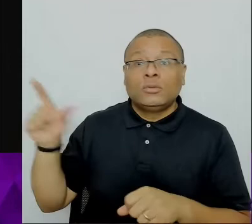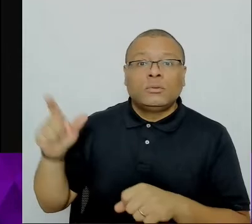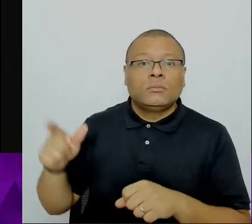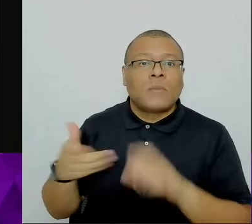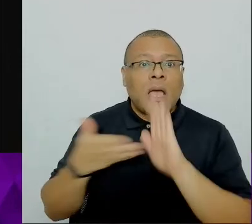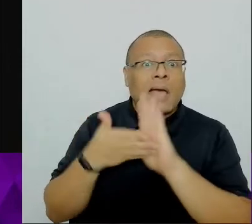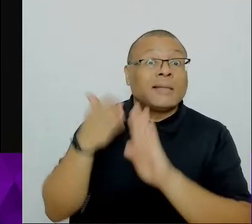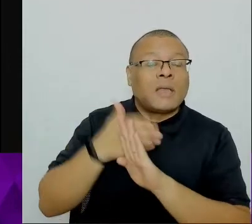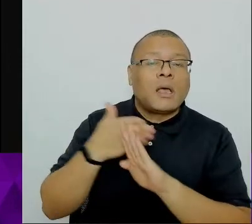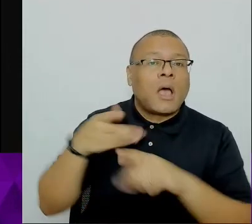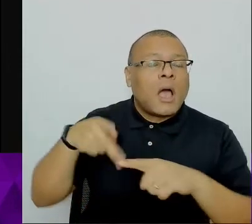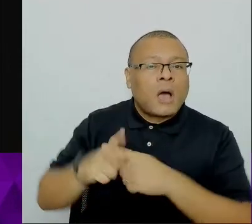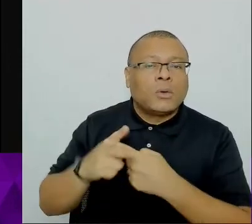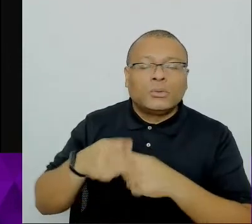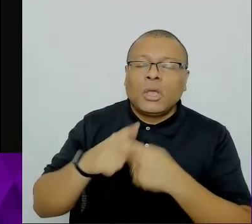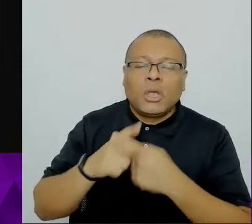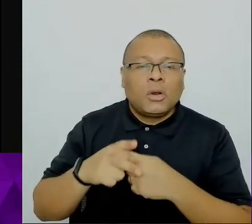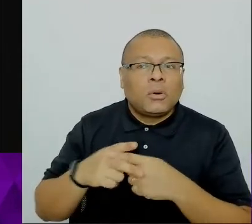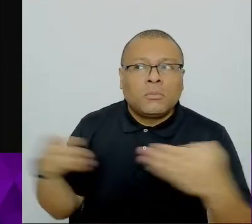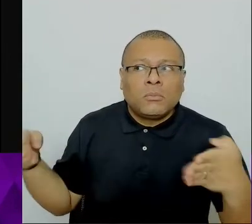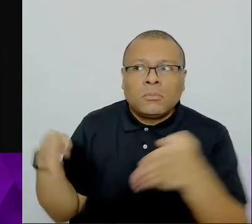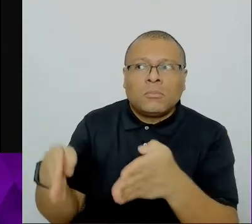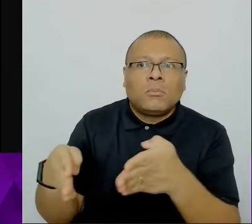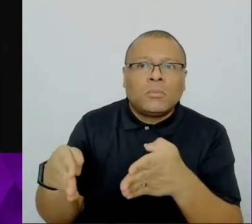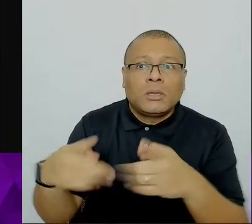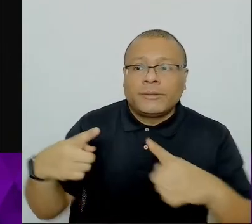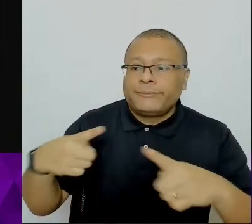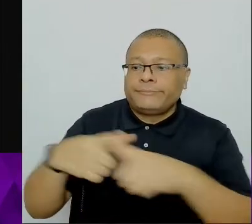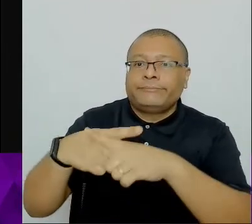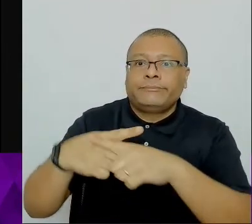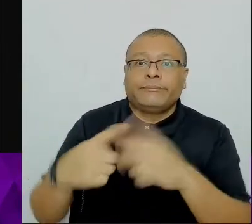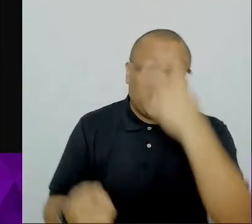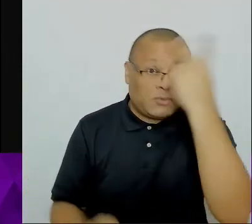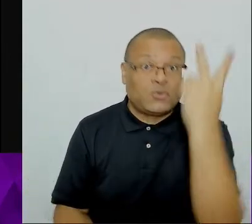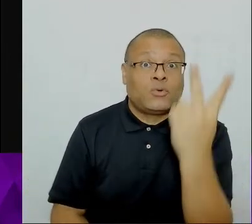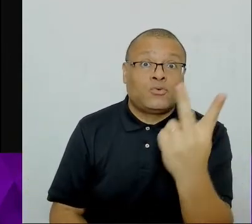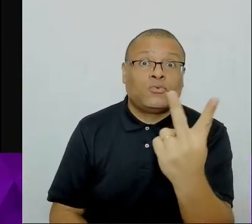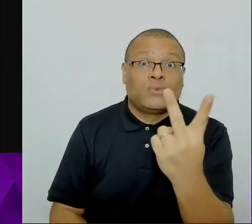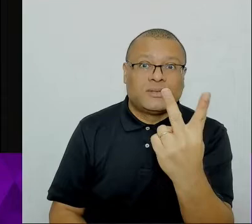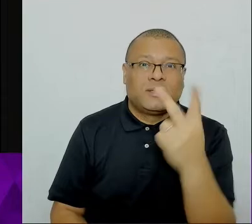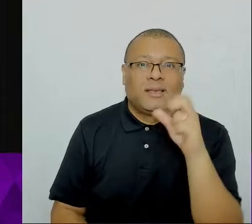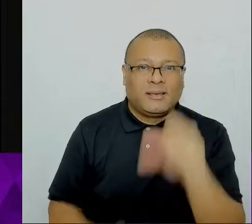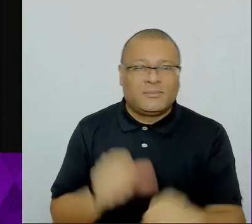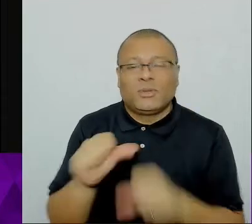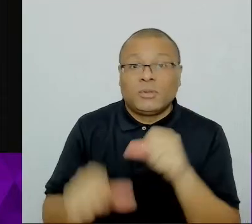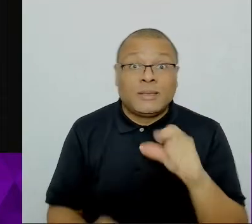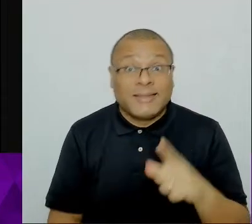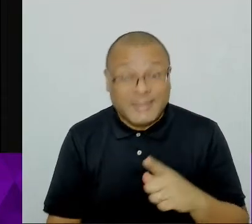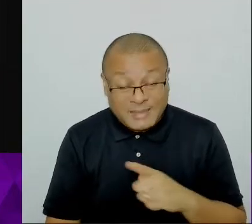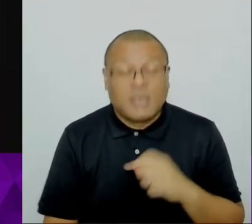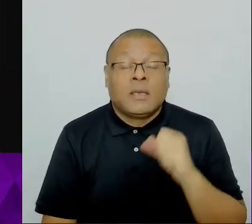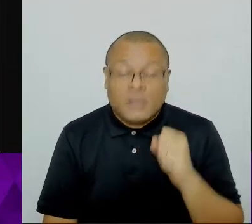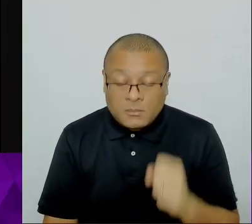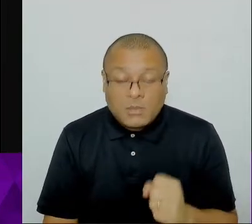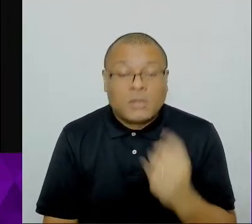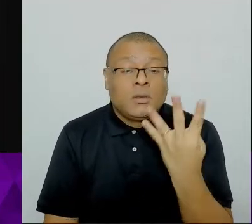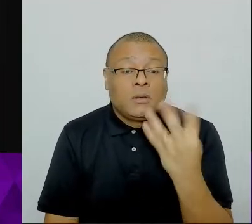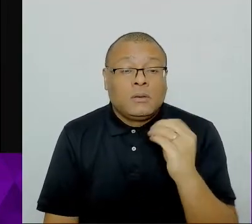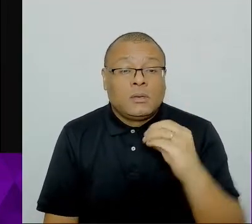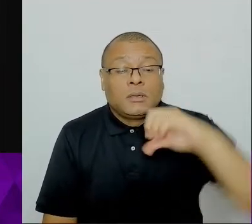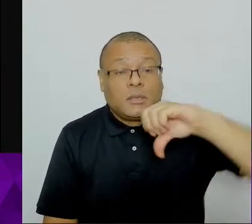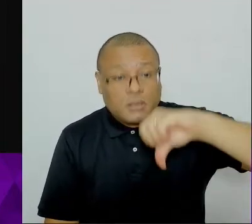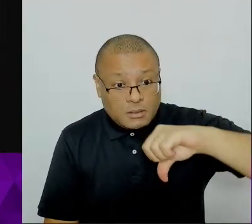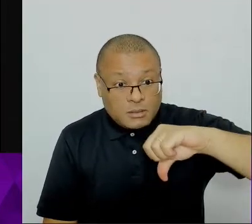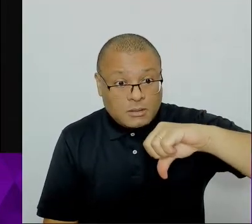alguém que está acessando ele também. Houve um conflito dentro do recurso. Então, se isso acontecer, a gente pode retornar um 409. E aí a